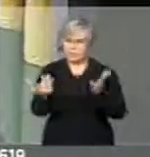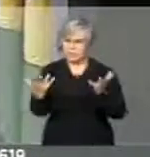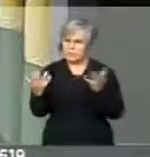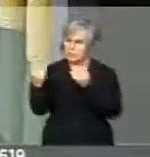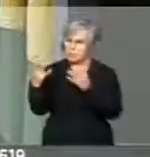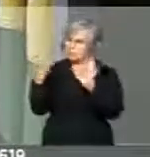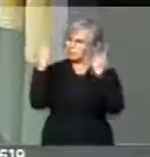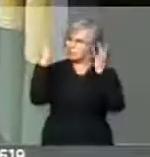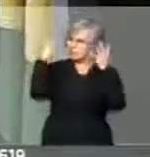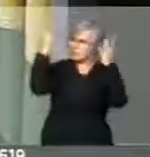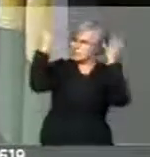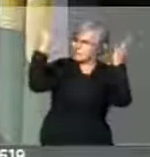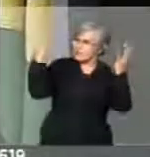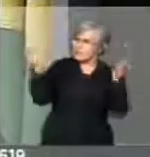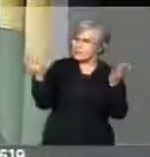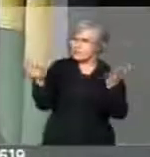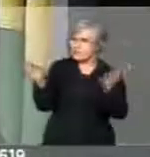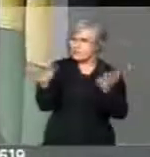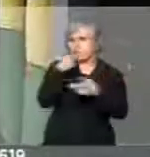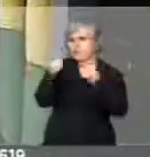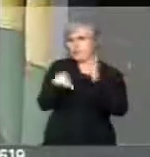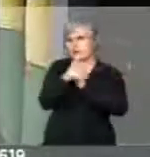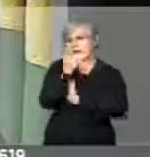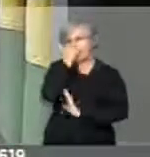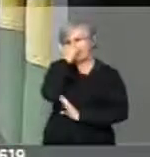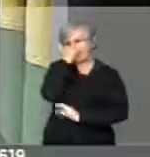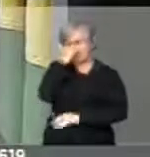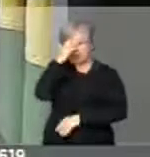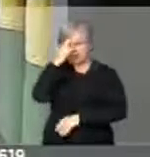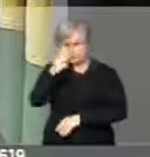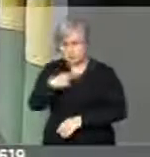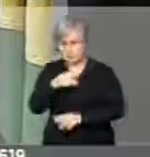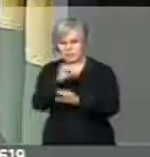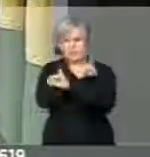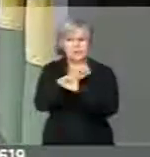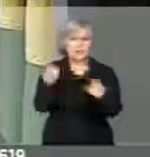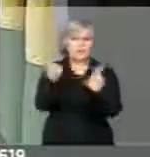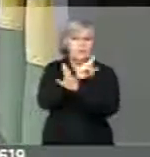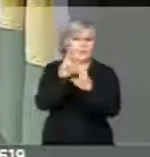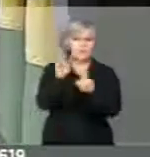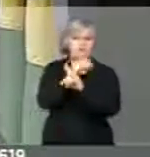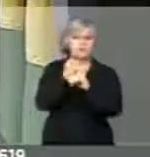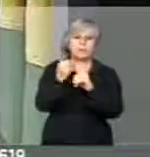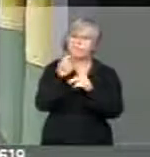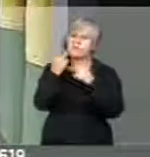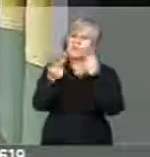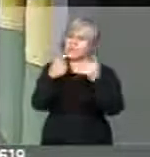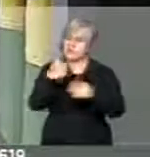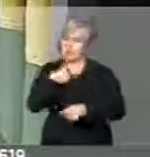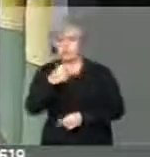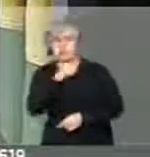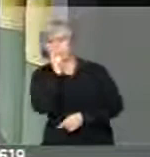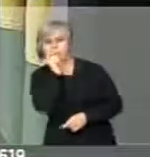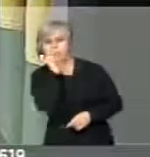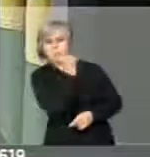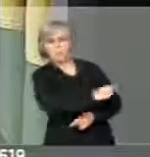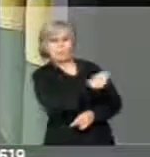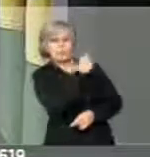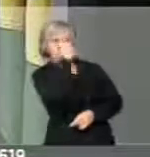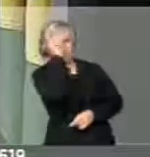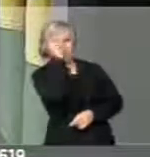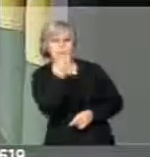aplausos e se vitimizou nas mídias, dizendo que não, eu cuspi na cara de